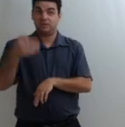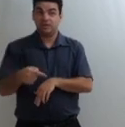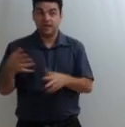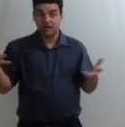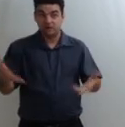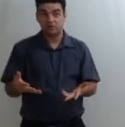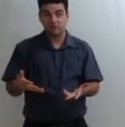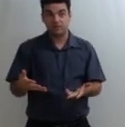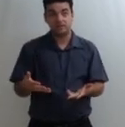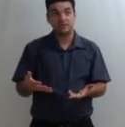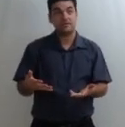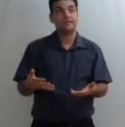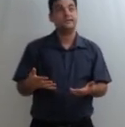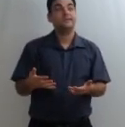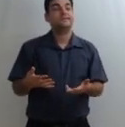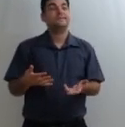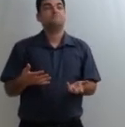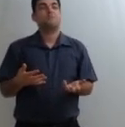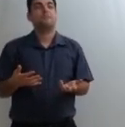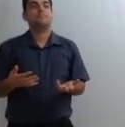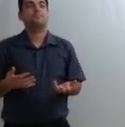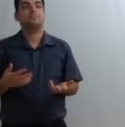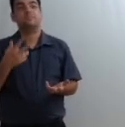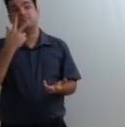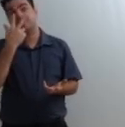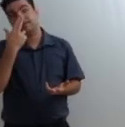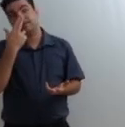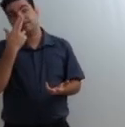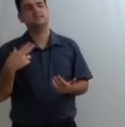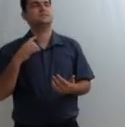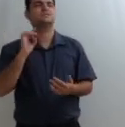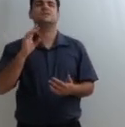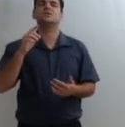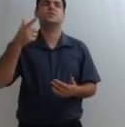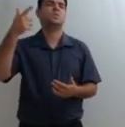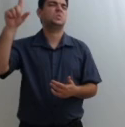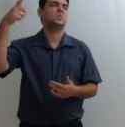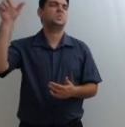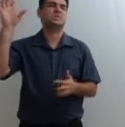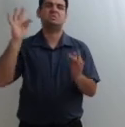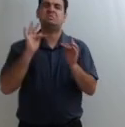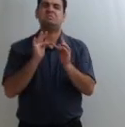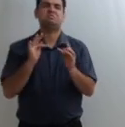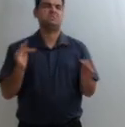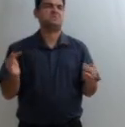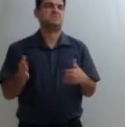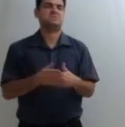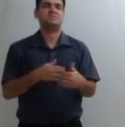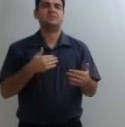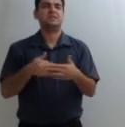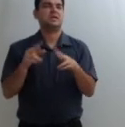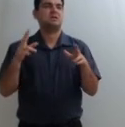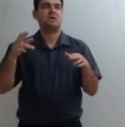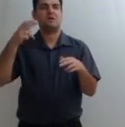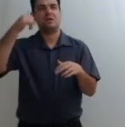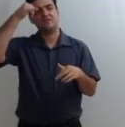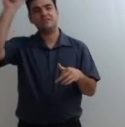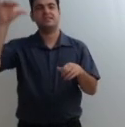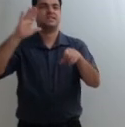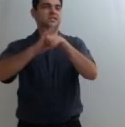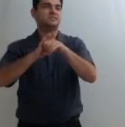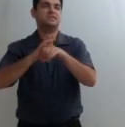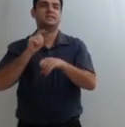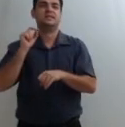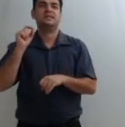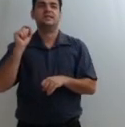habeas corpus, que essa é mais uma, como outras medidas previstas no pacote anticrime, medidas que são